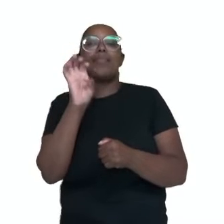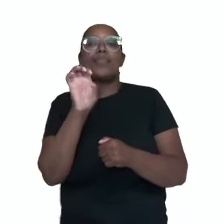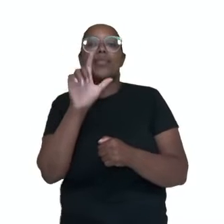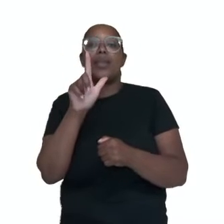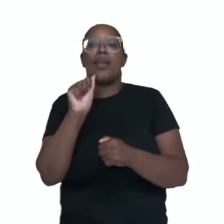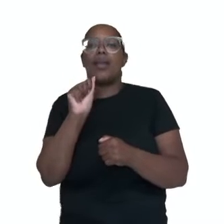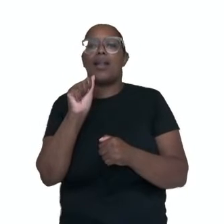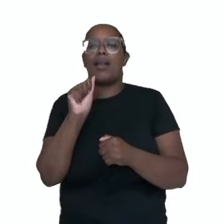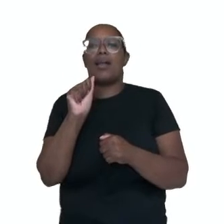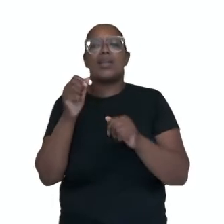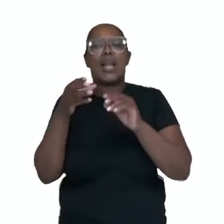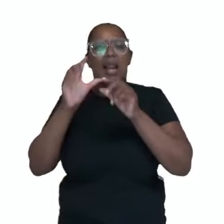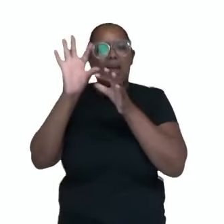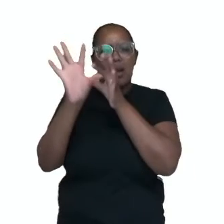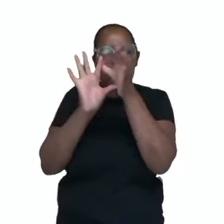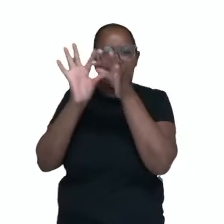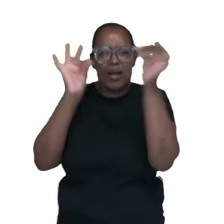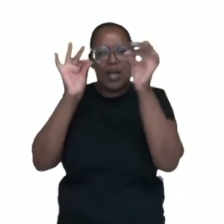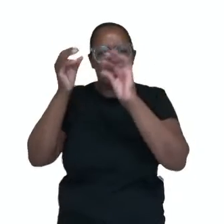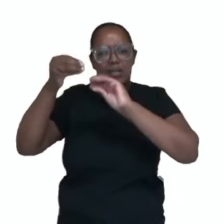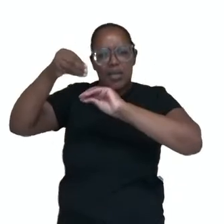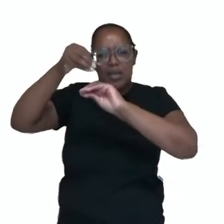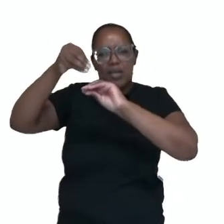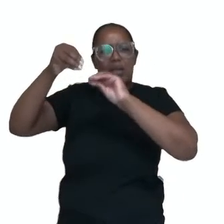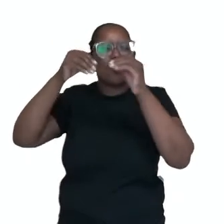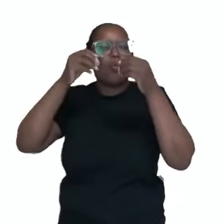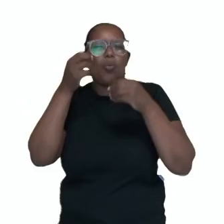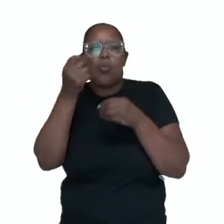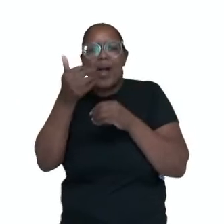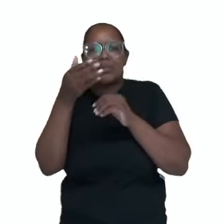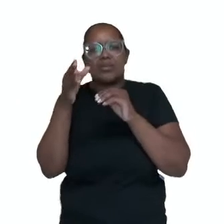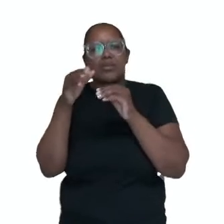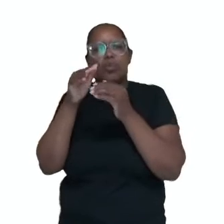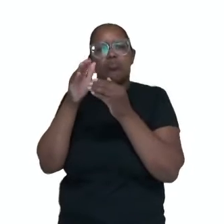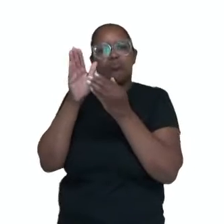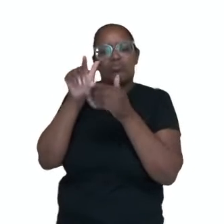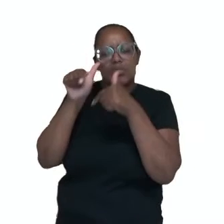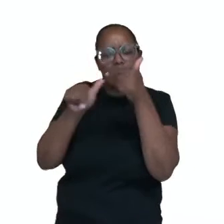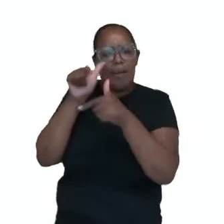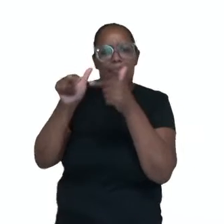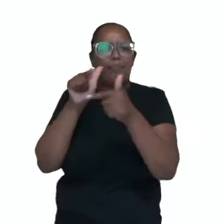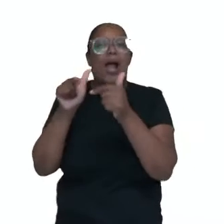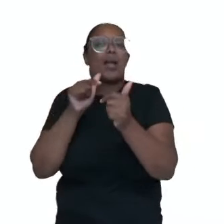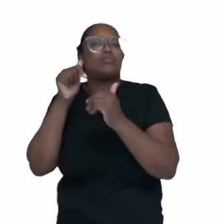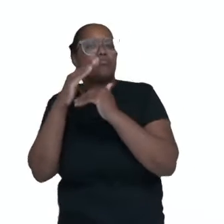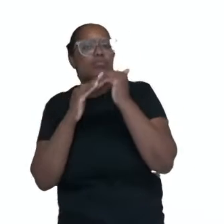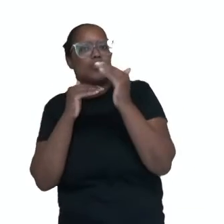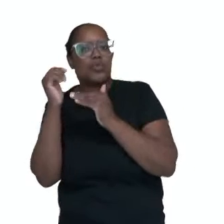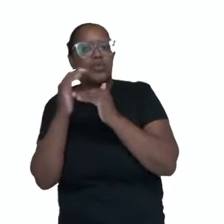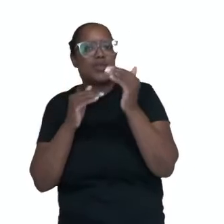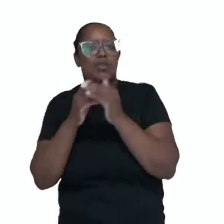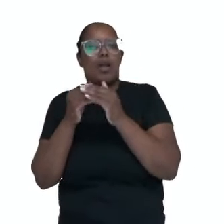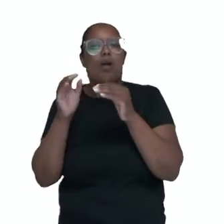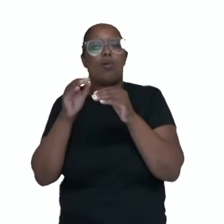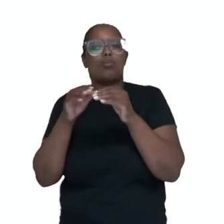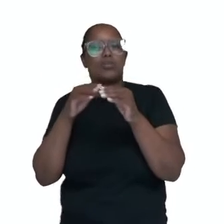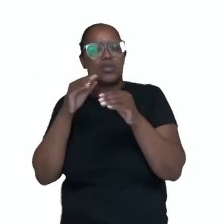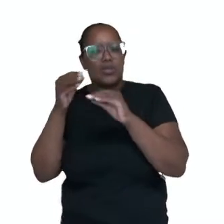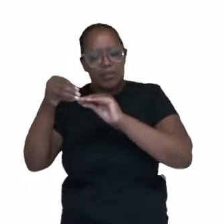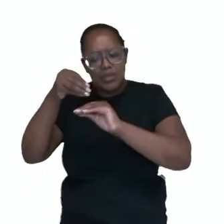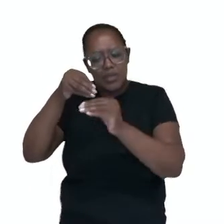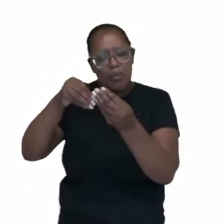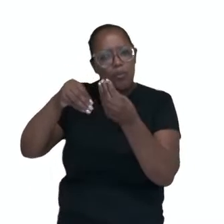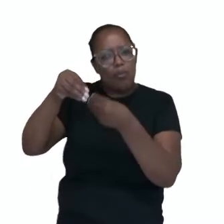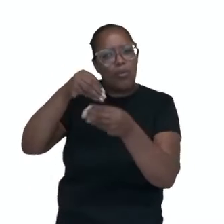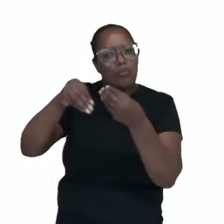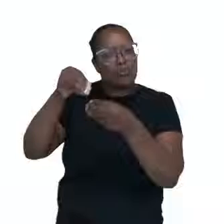era amarrada, quase que feito manual. E essas são as raquetes mais convencionais que nós vemos